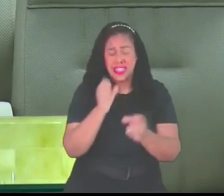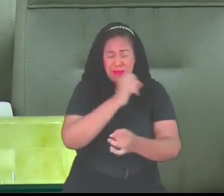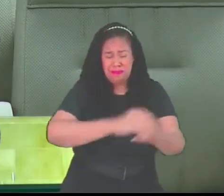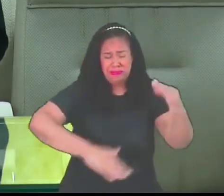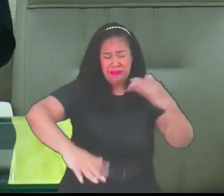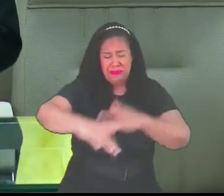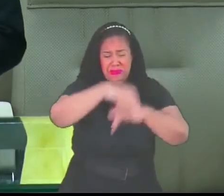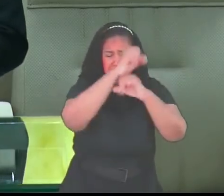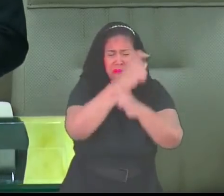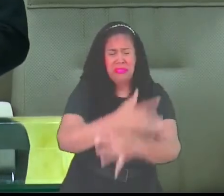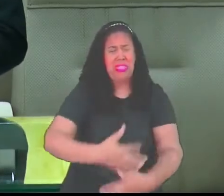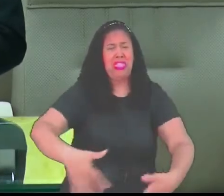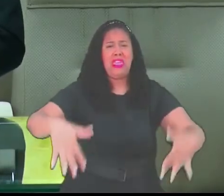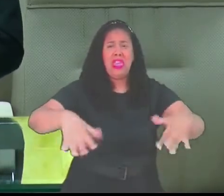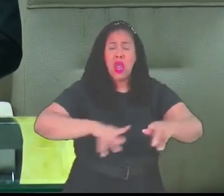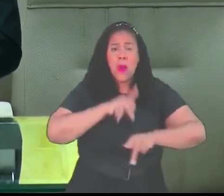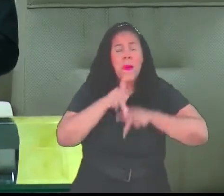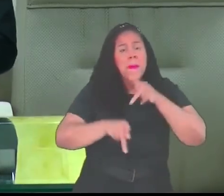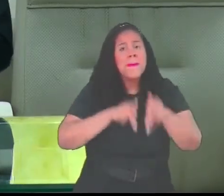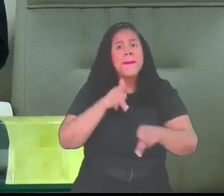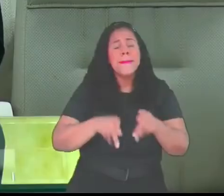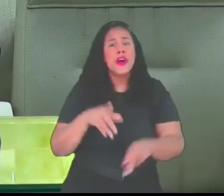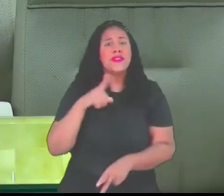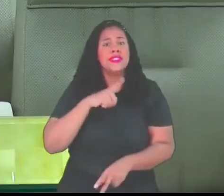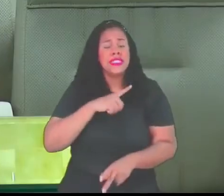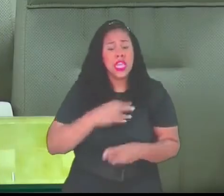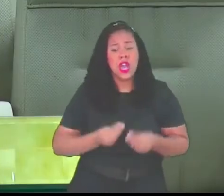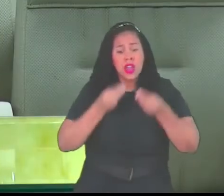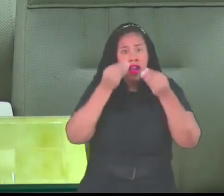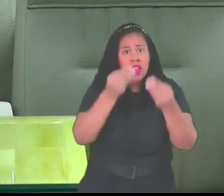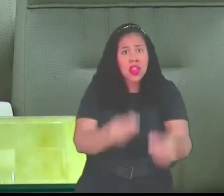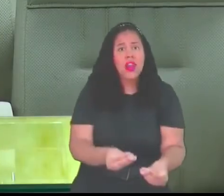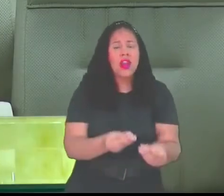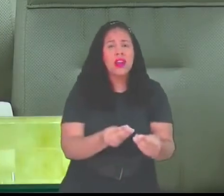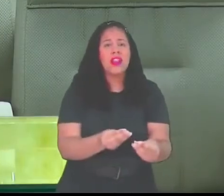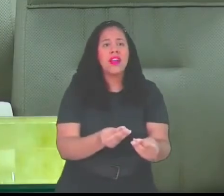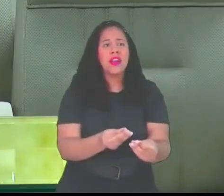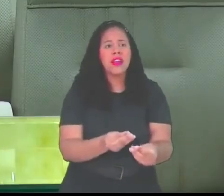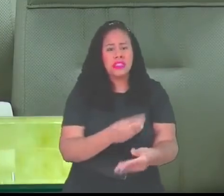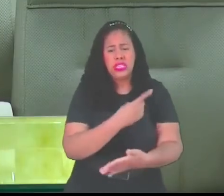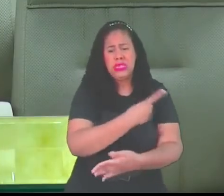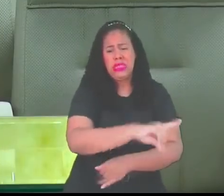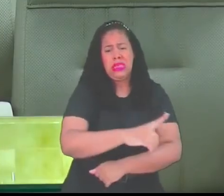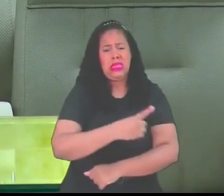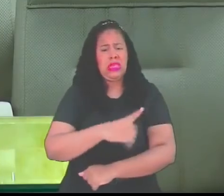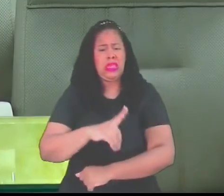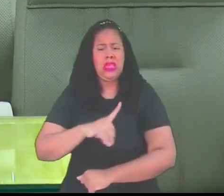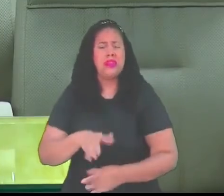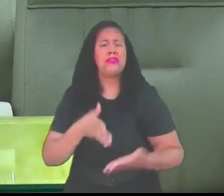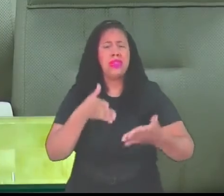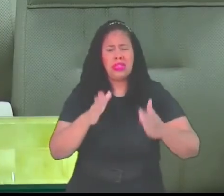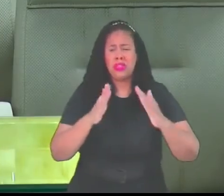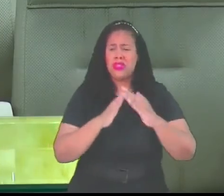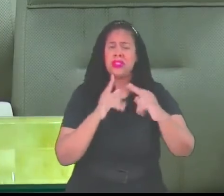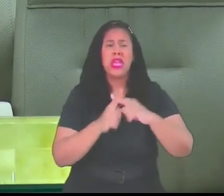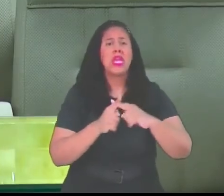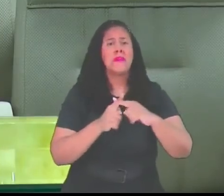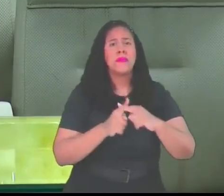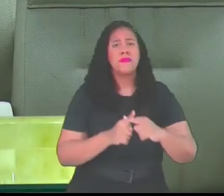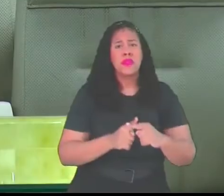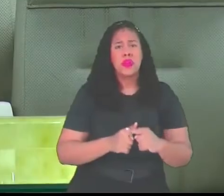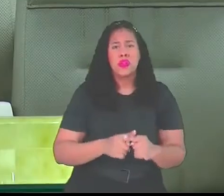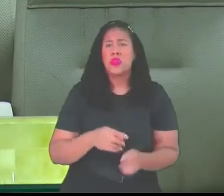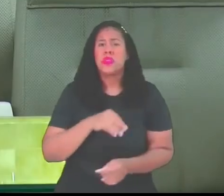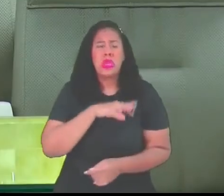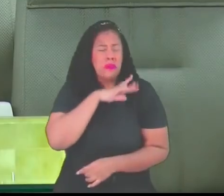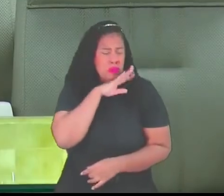ruínas. O povo havia colocado terafins dentro do templo. O templo estava contaminado. O que é